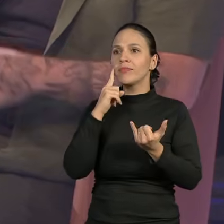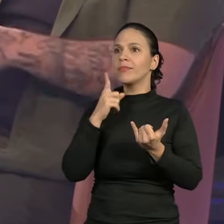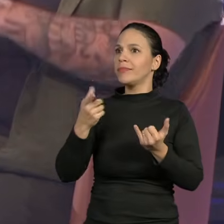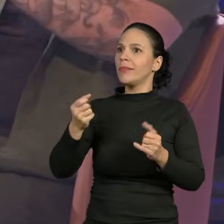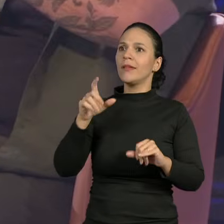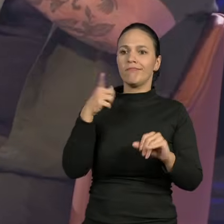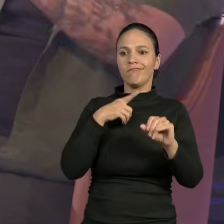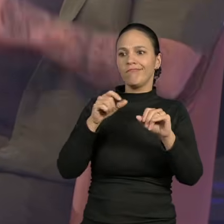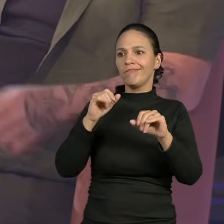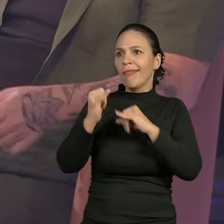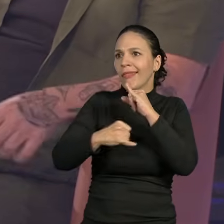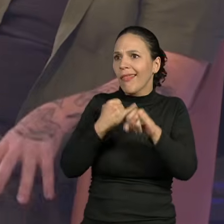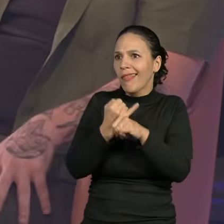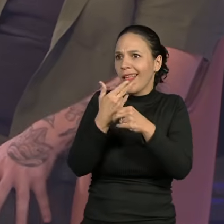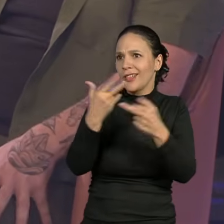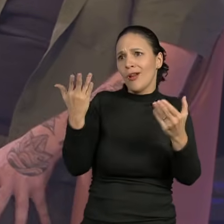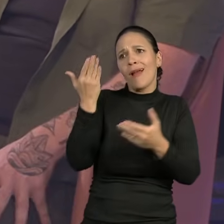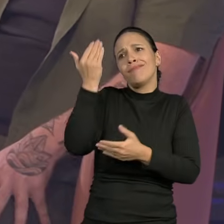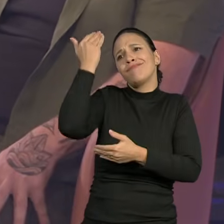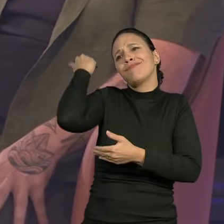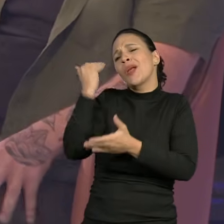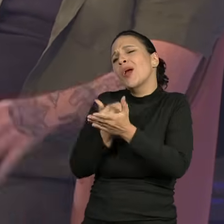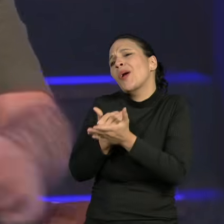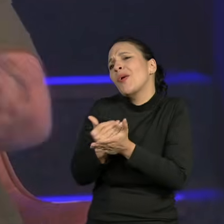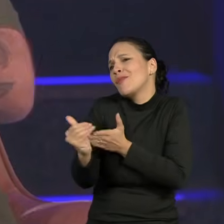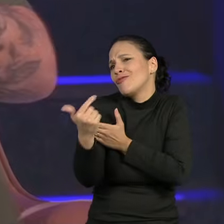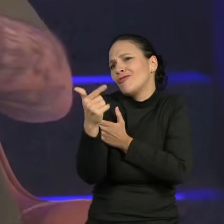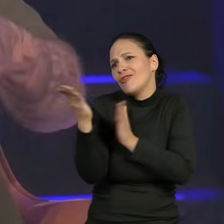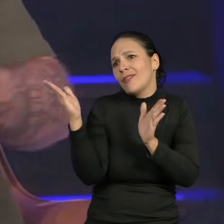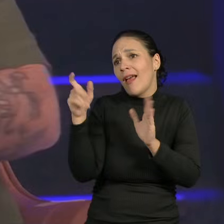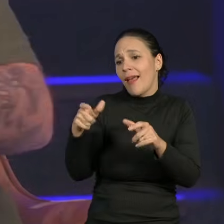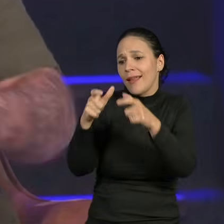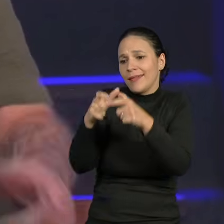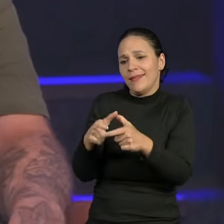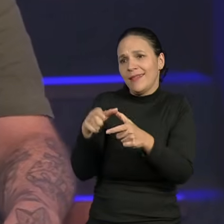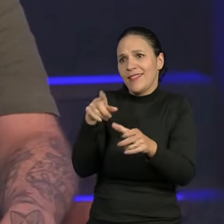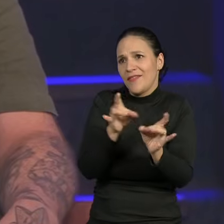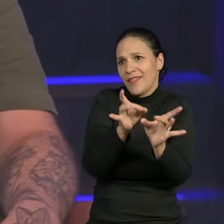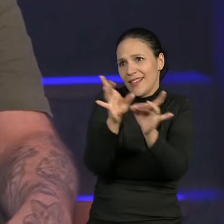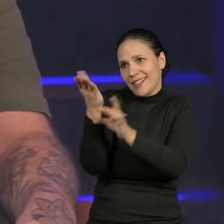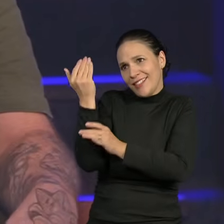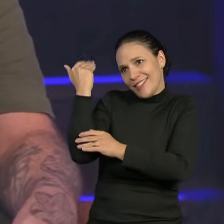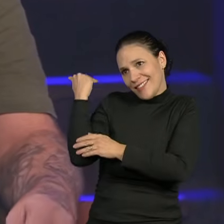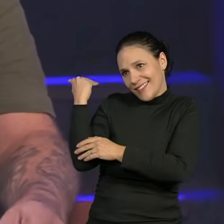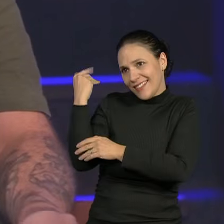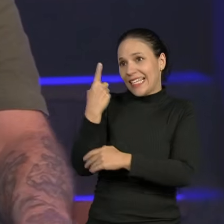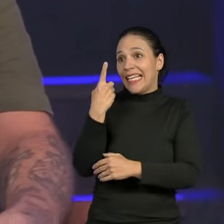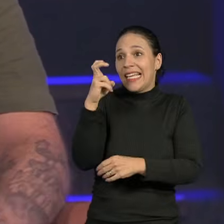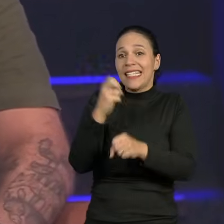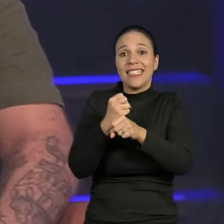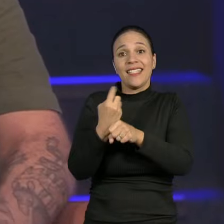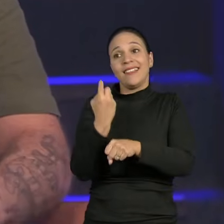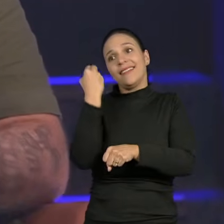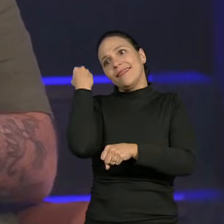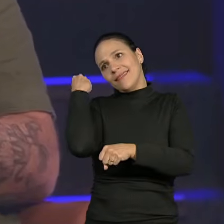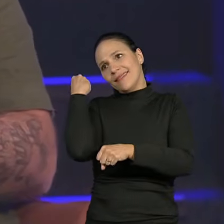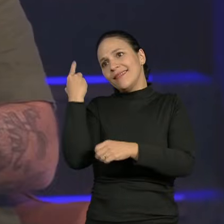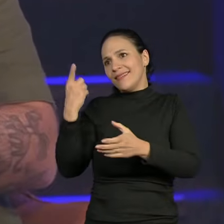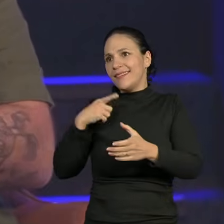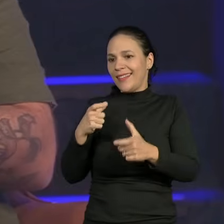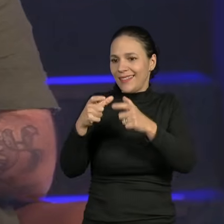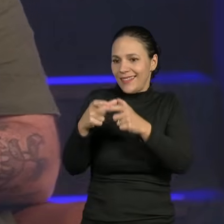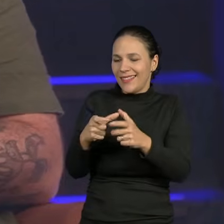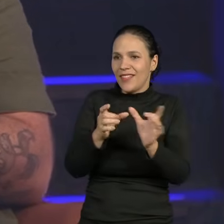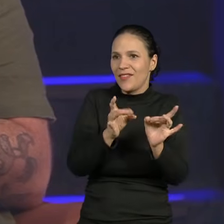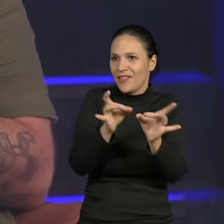das plataformas. Hoje tem muito isso. A gente começou ainda numa época que vendia disco, ainda físico, né? Há 15 anos atrás ainda tínhamos